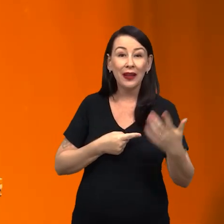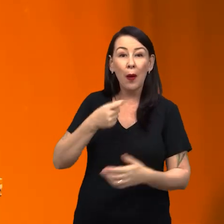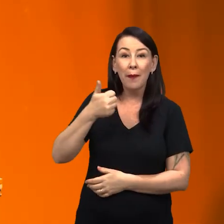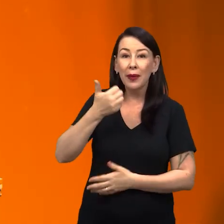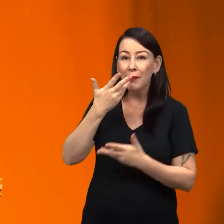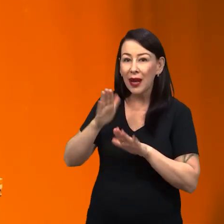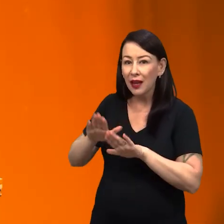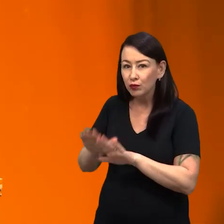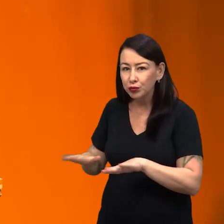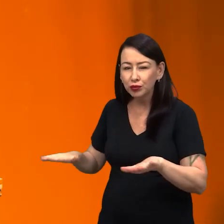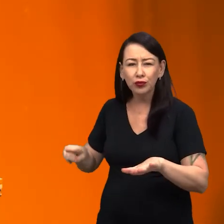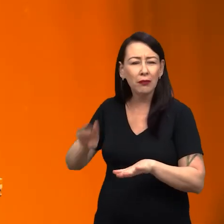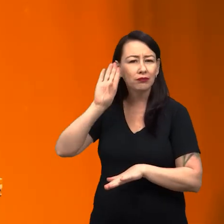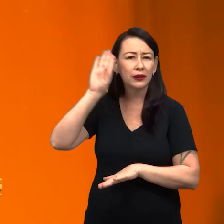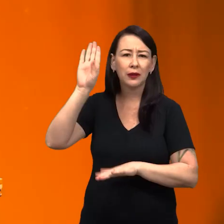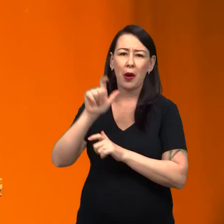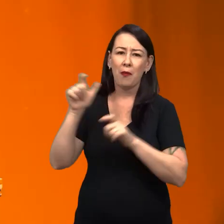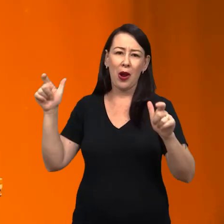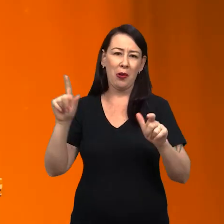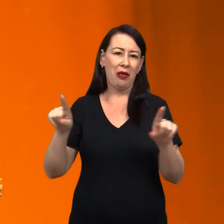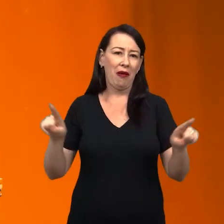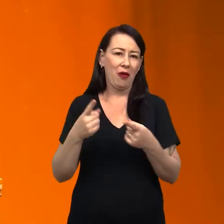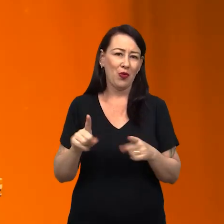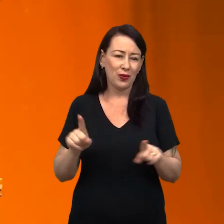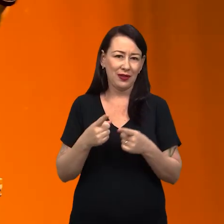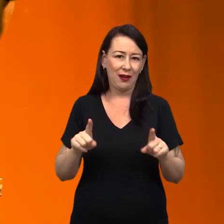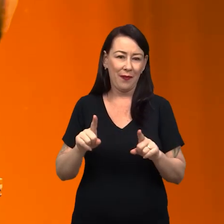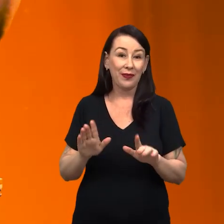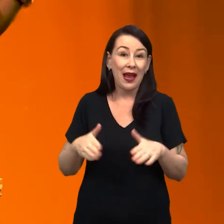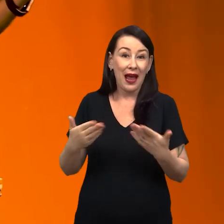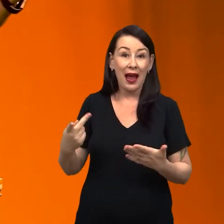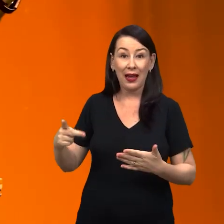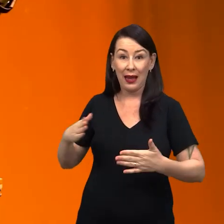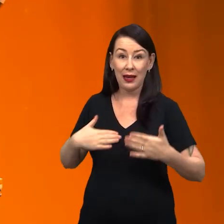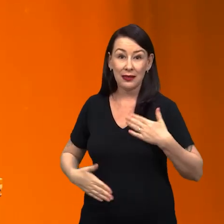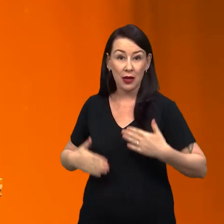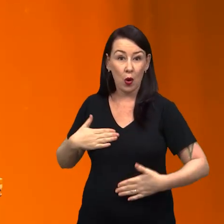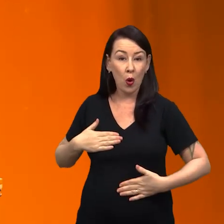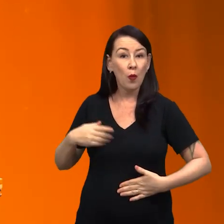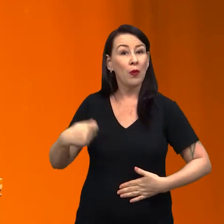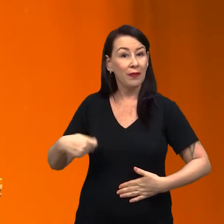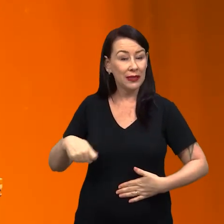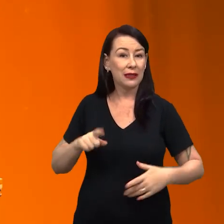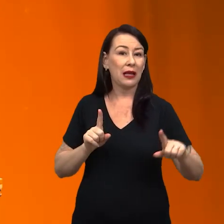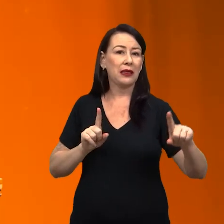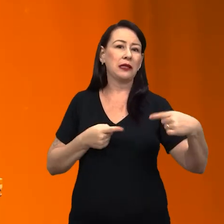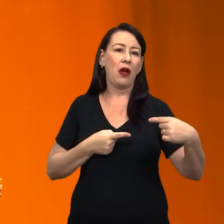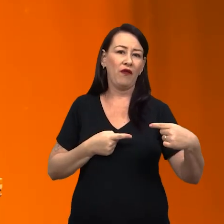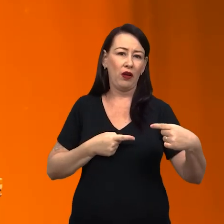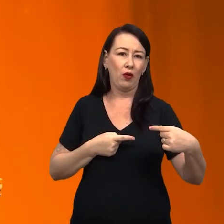primeira infância, gente, a música prevalece. Na medida em que esse corpo precisa de mais